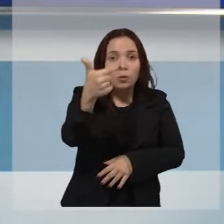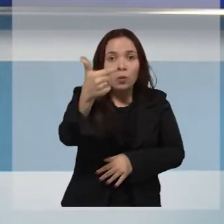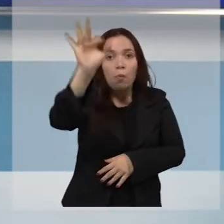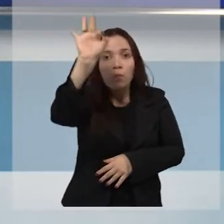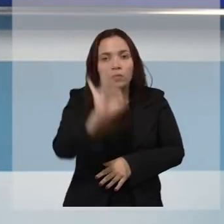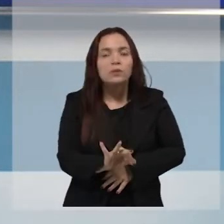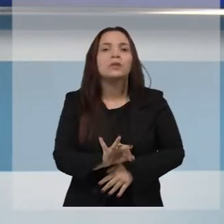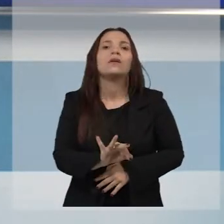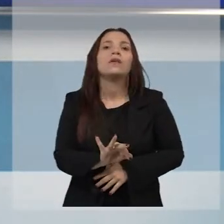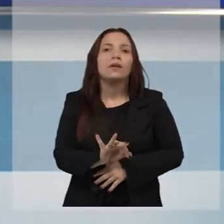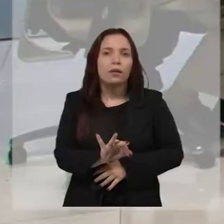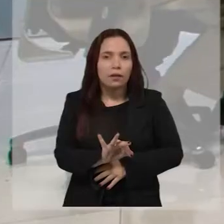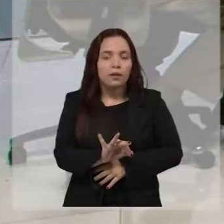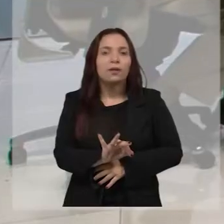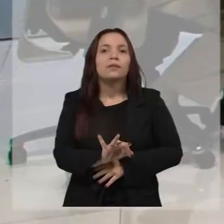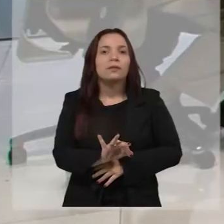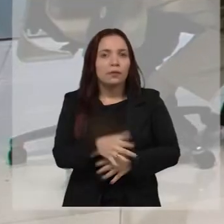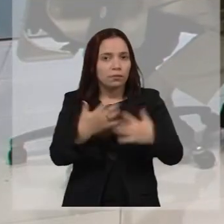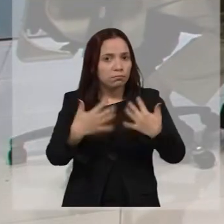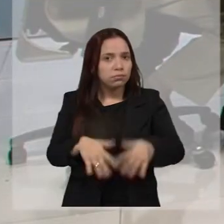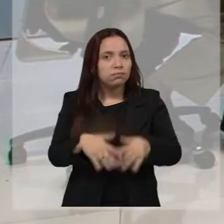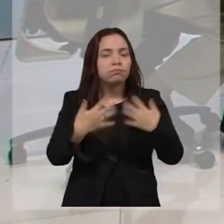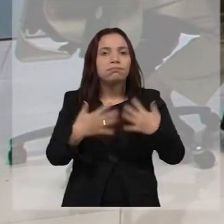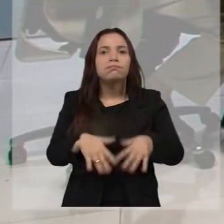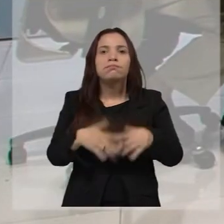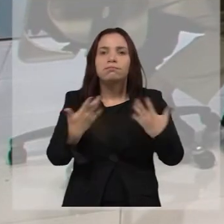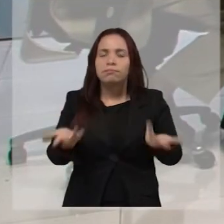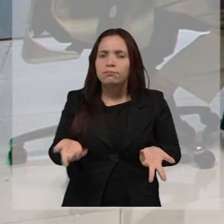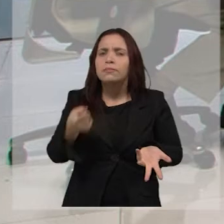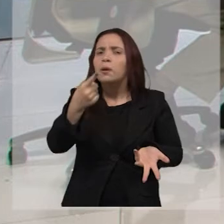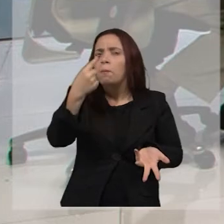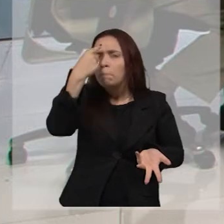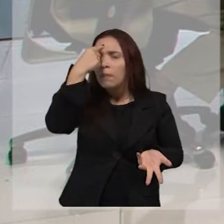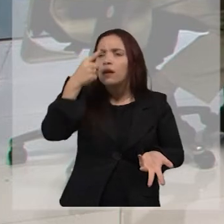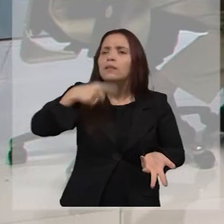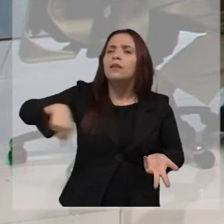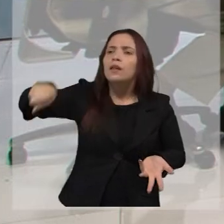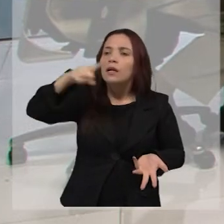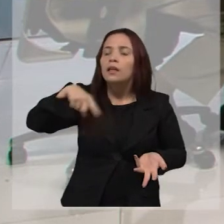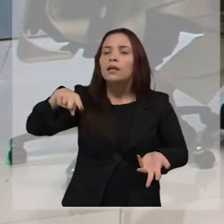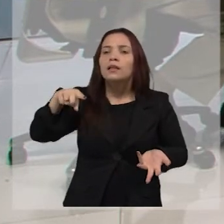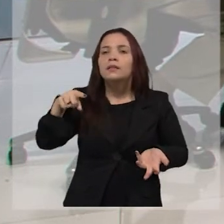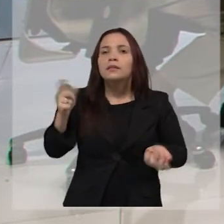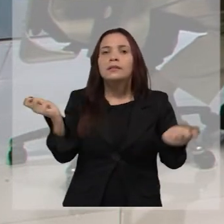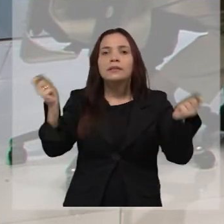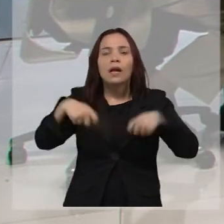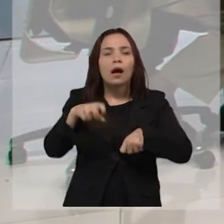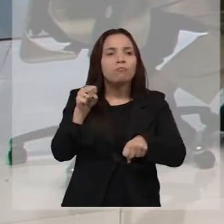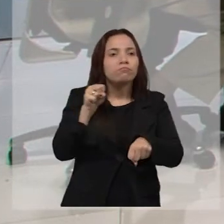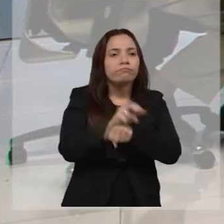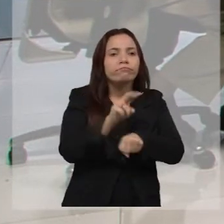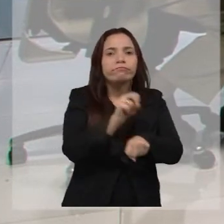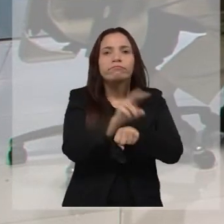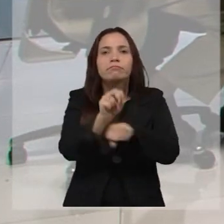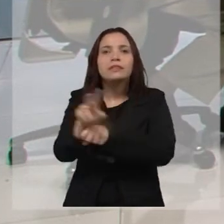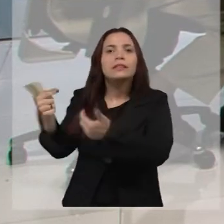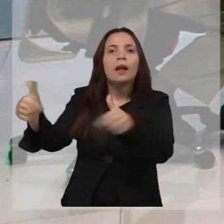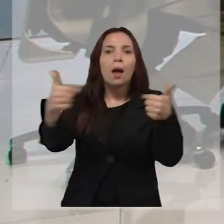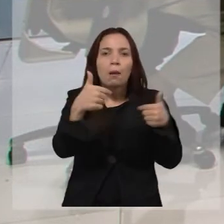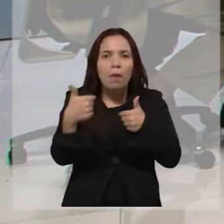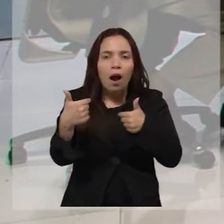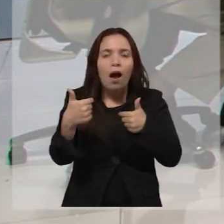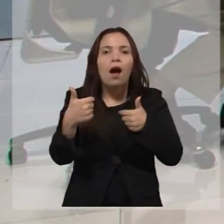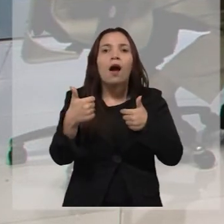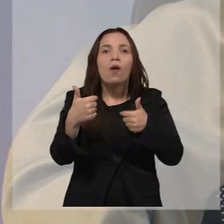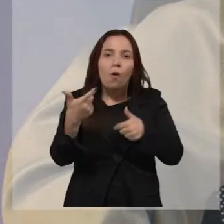52%, se não me engano. A margem completamente. E que imagina se essas pessoas pudessem acessar o mercado com o mínimo de um poder de